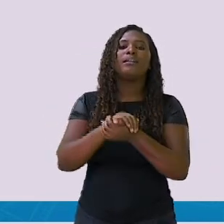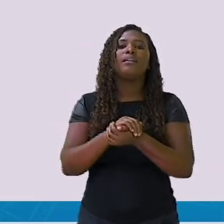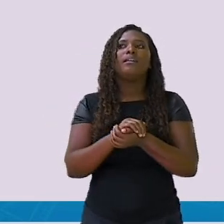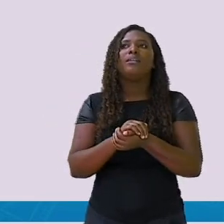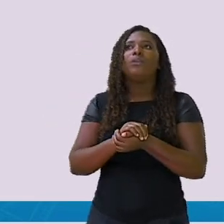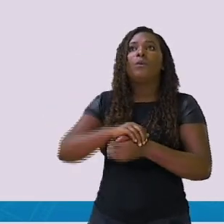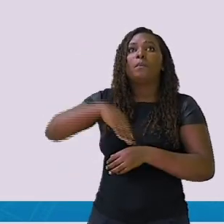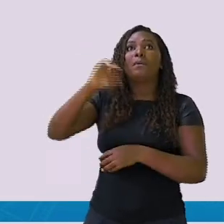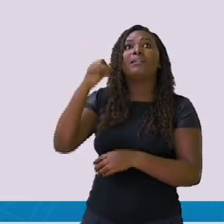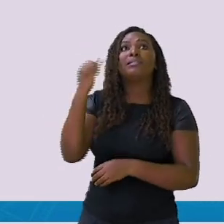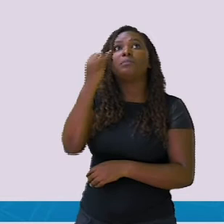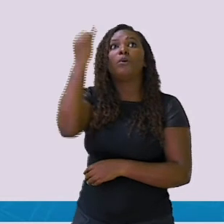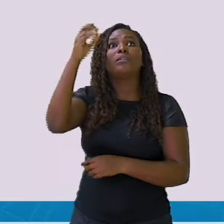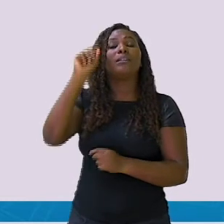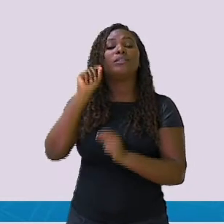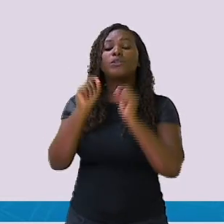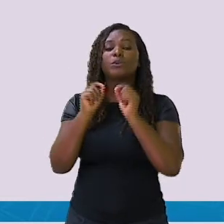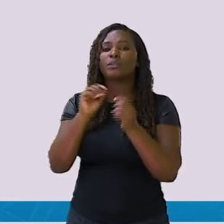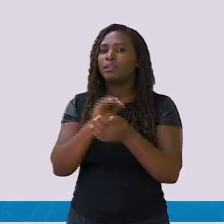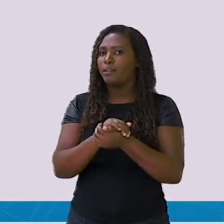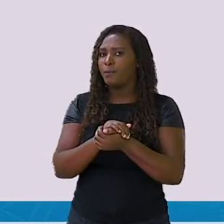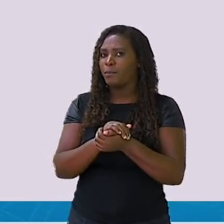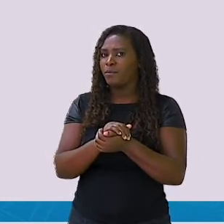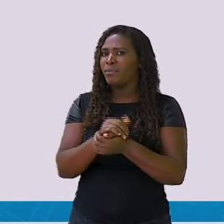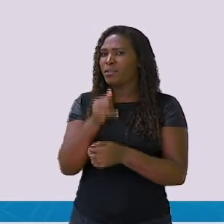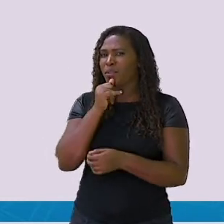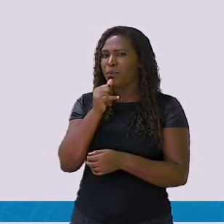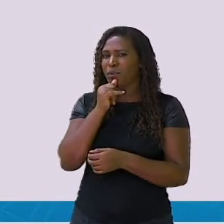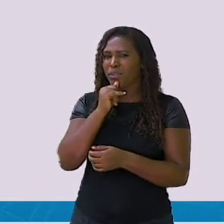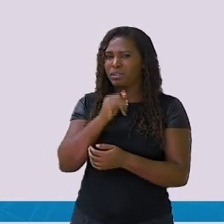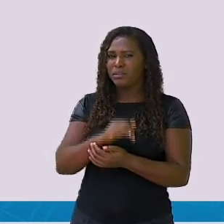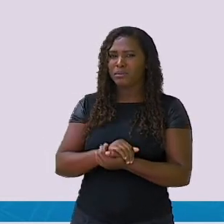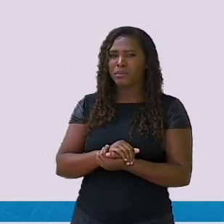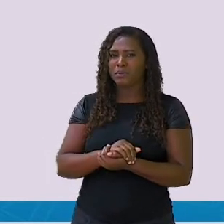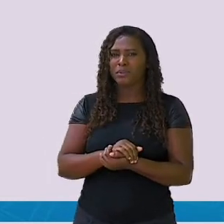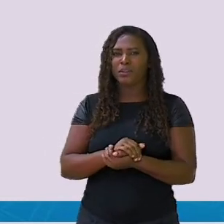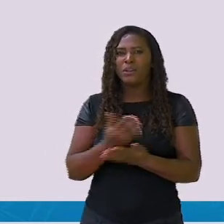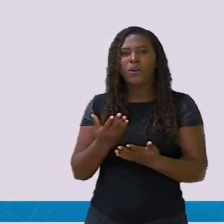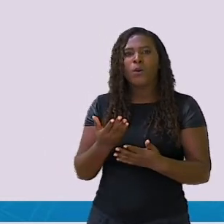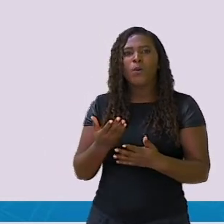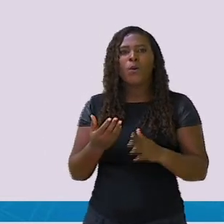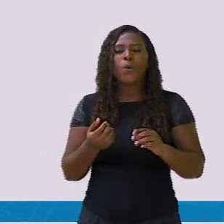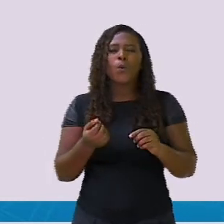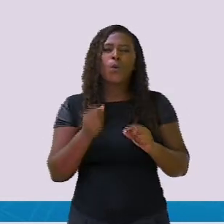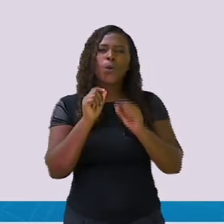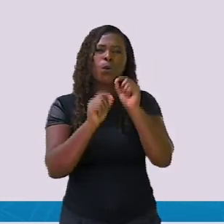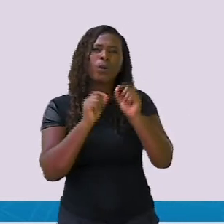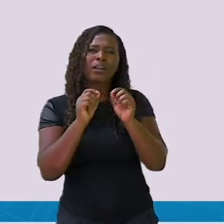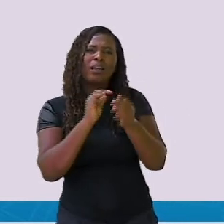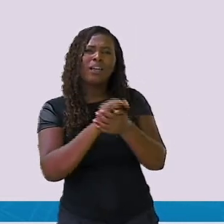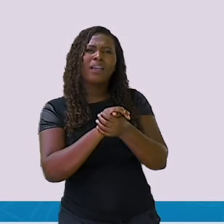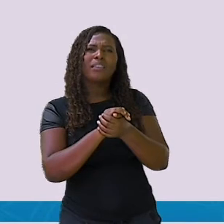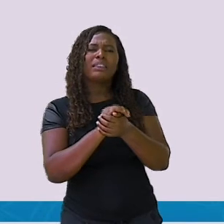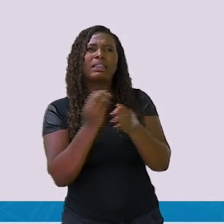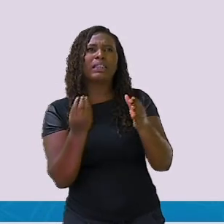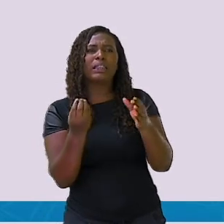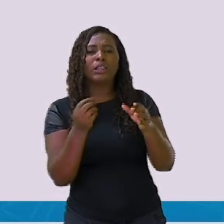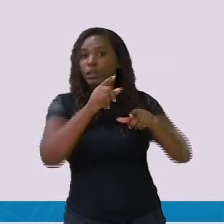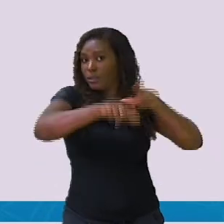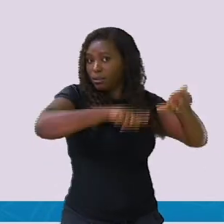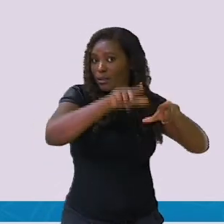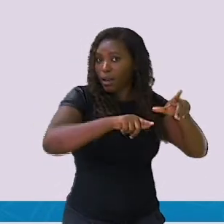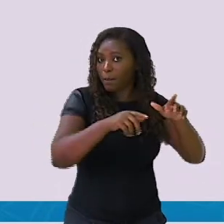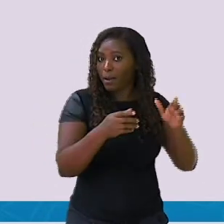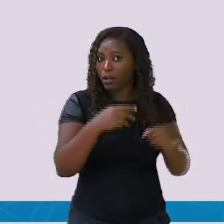quero que você faça isso, isso, isso, isso, até sexta-feira. O que você vai fazer? Você vai fazer o seu mapa mental da